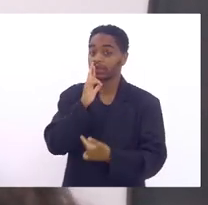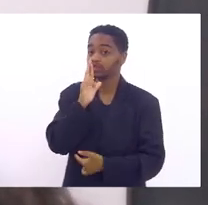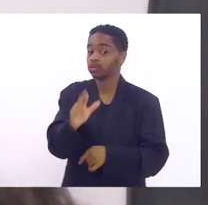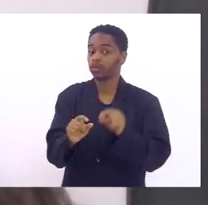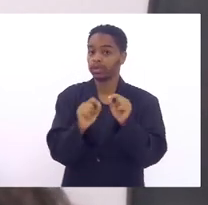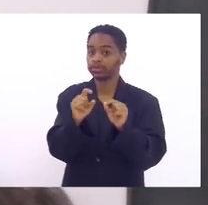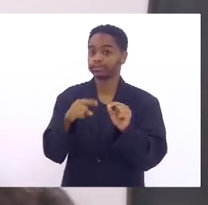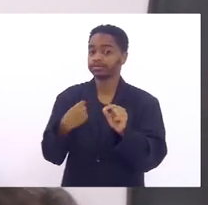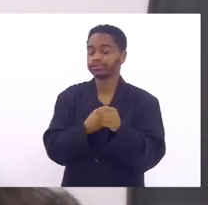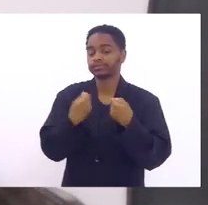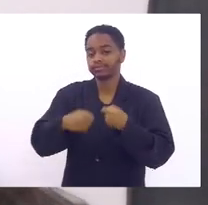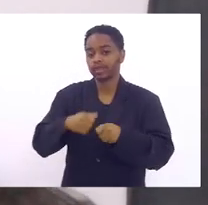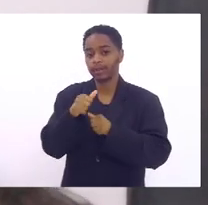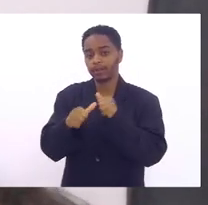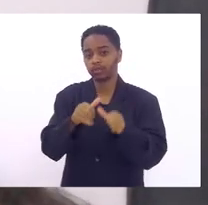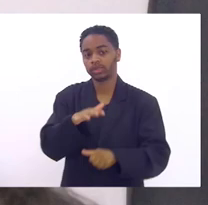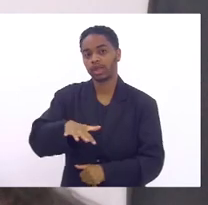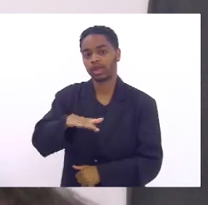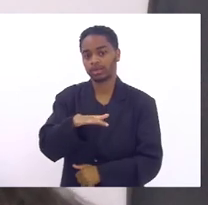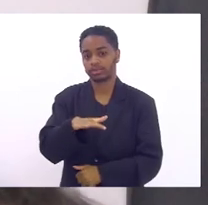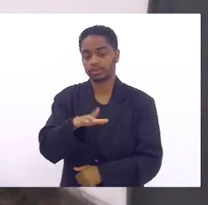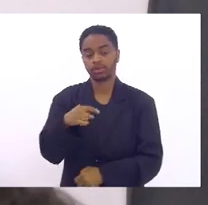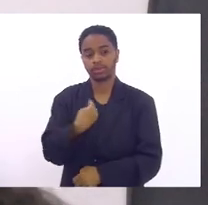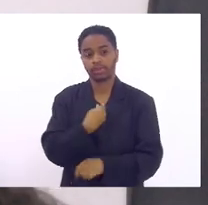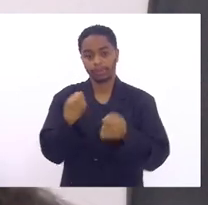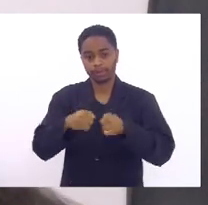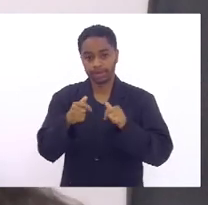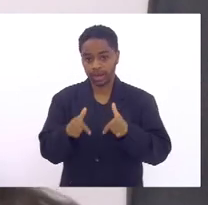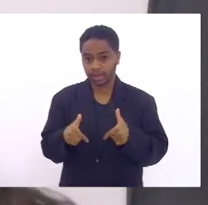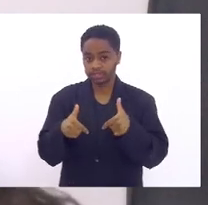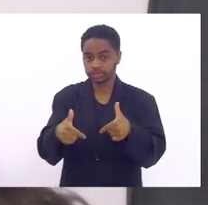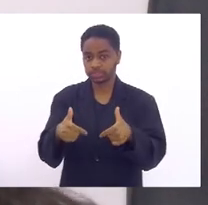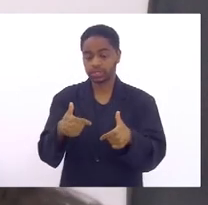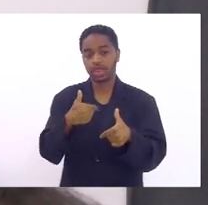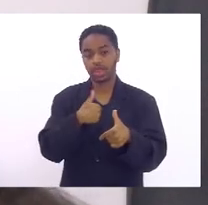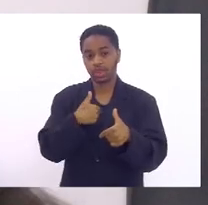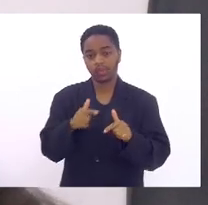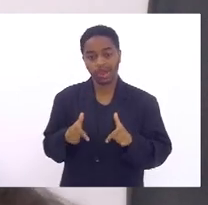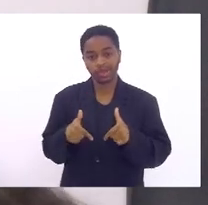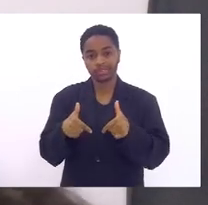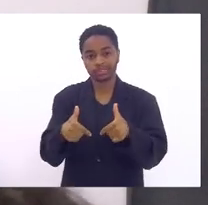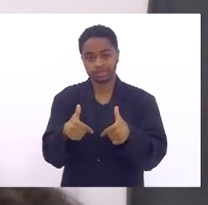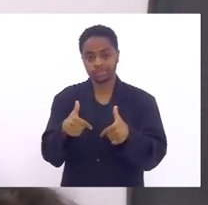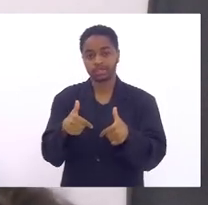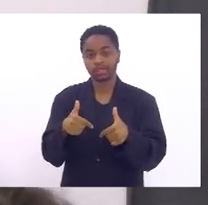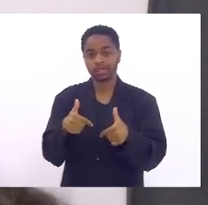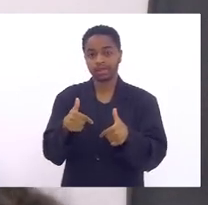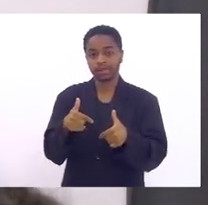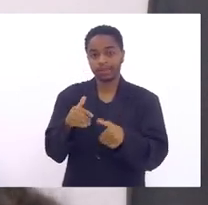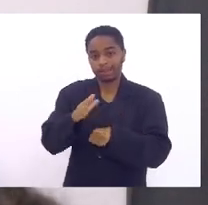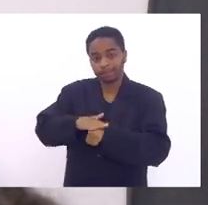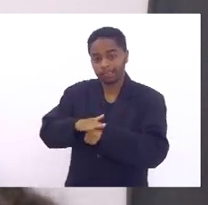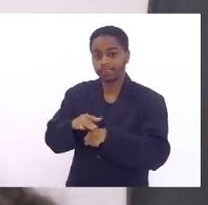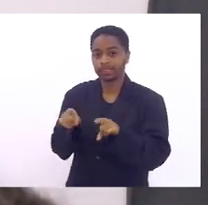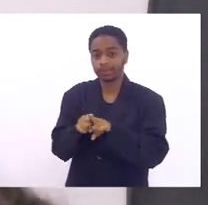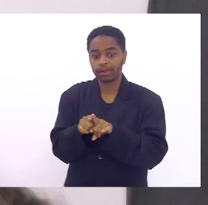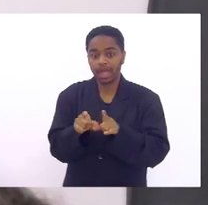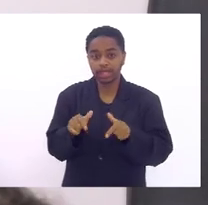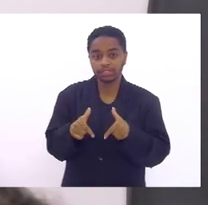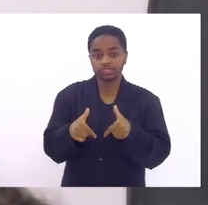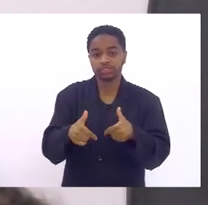precisa mudar essa realidade que a gente precisa agir eu agi como Bianca eu agi como policial cada um aqui